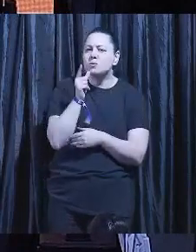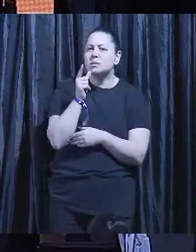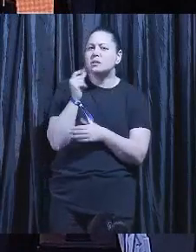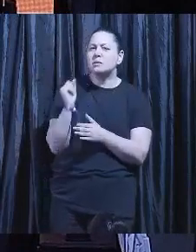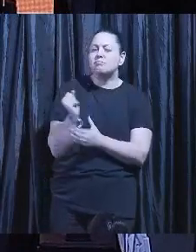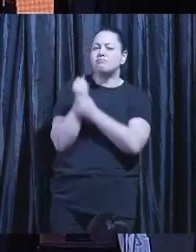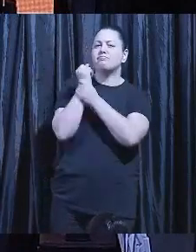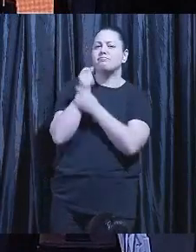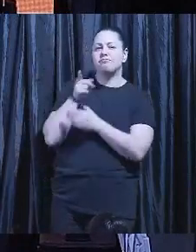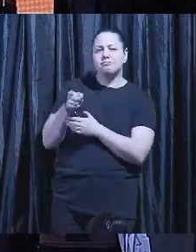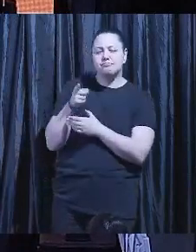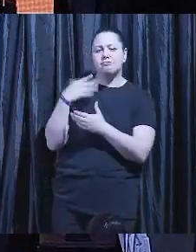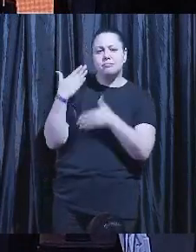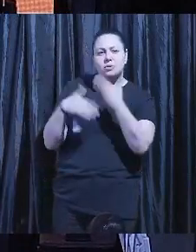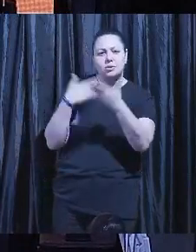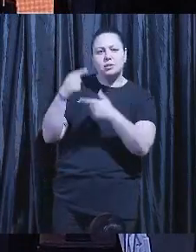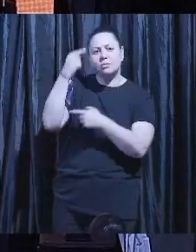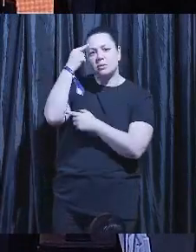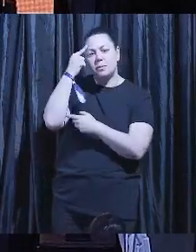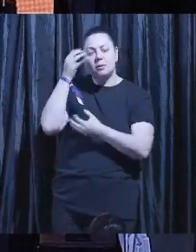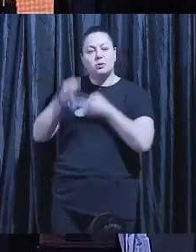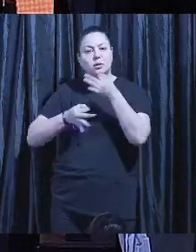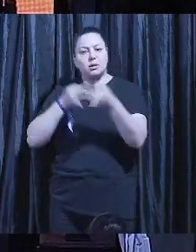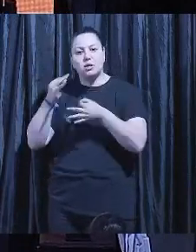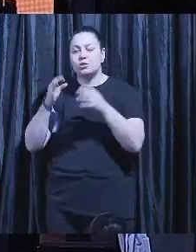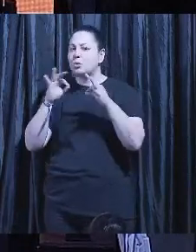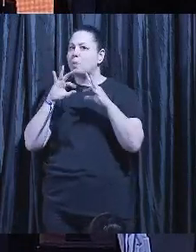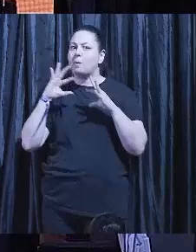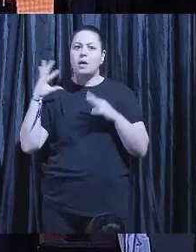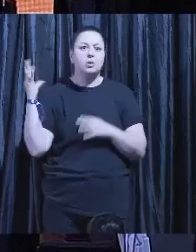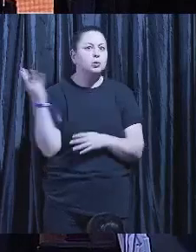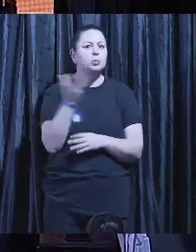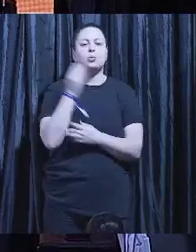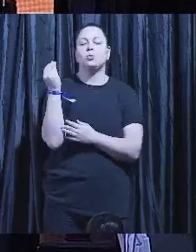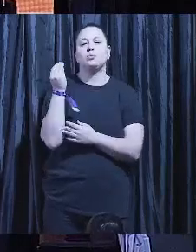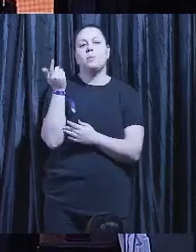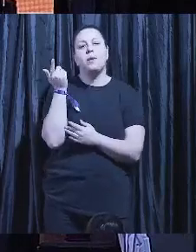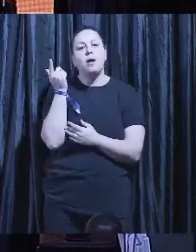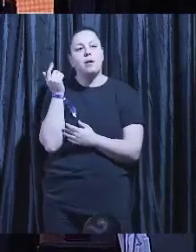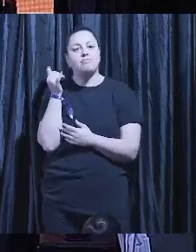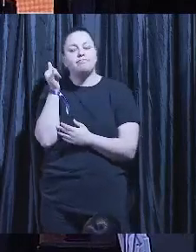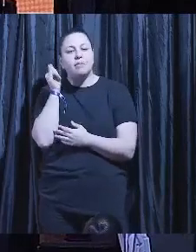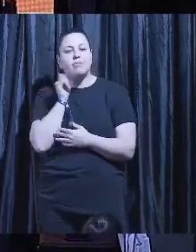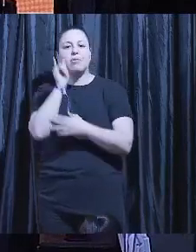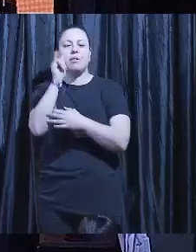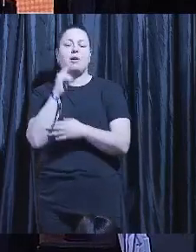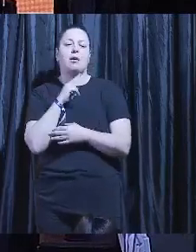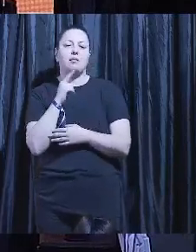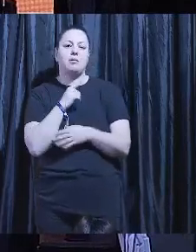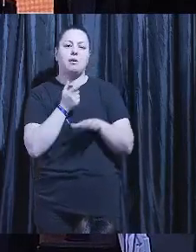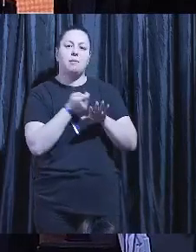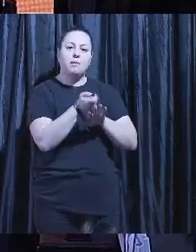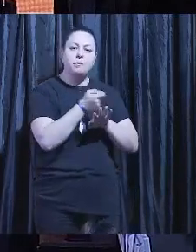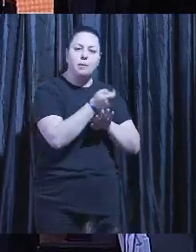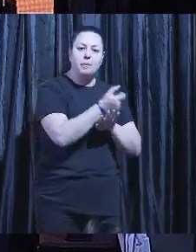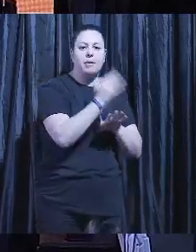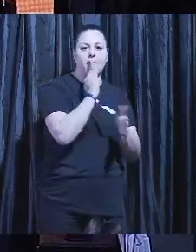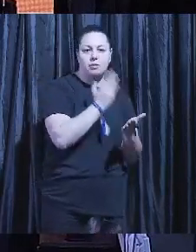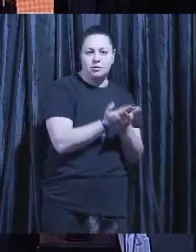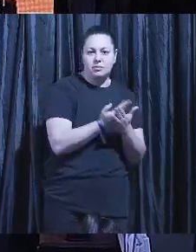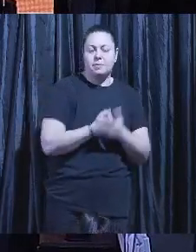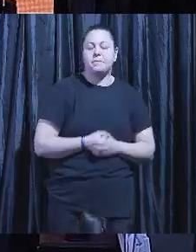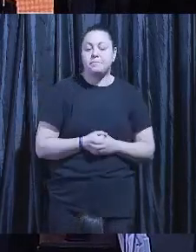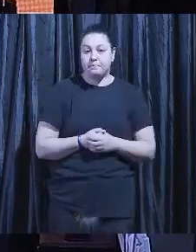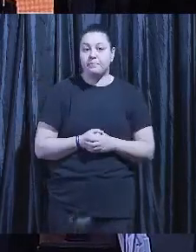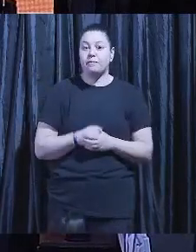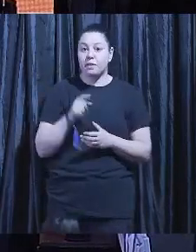de pensamento crítico para toda a população, para que elas não caiam nesse processo de fake news e desinformação? E aí,